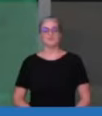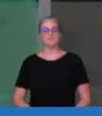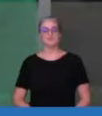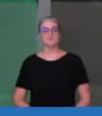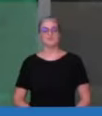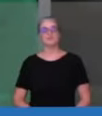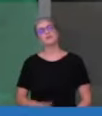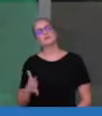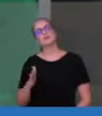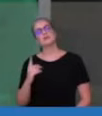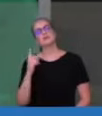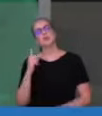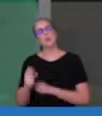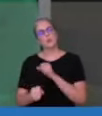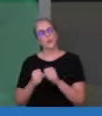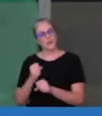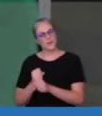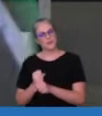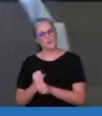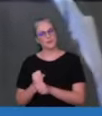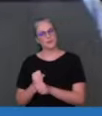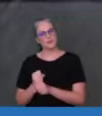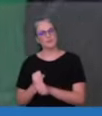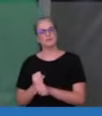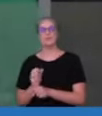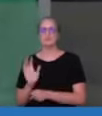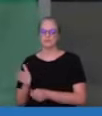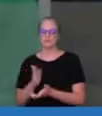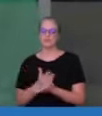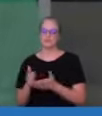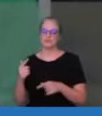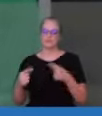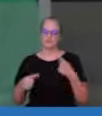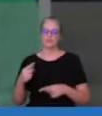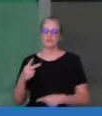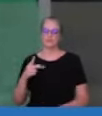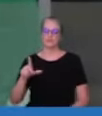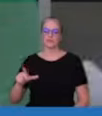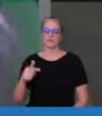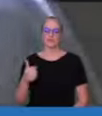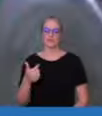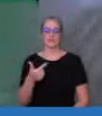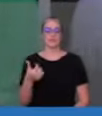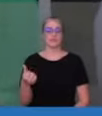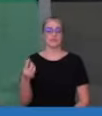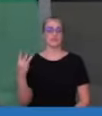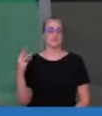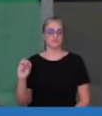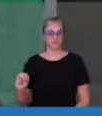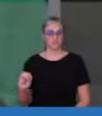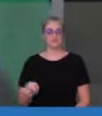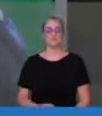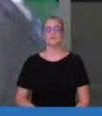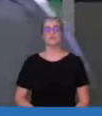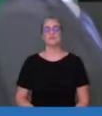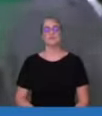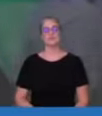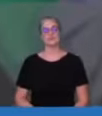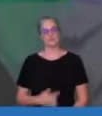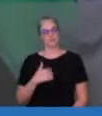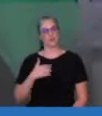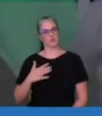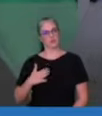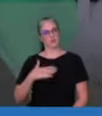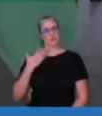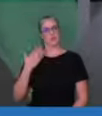a Câmara dos Deputados discutia o PL 2630. E para minha surpresa, e para a surpresa de todos